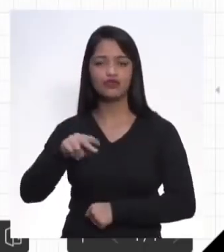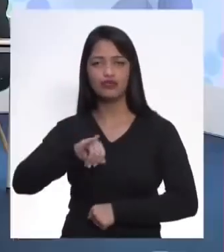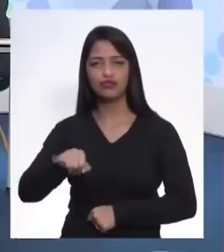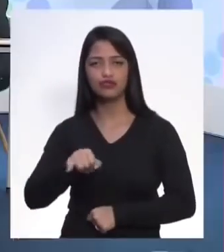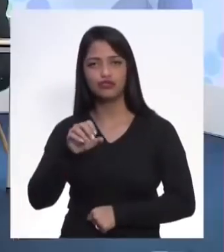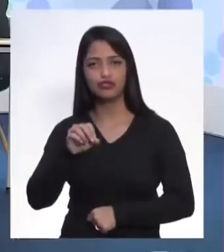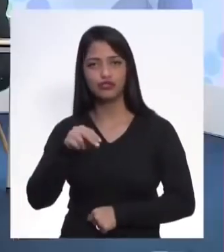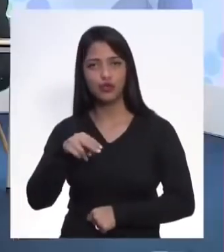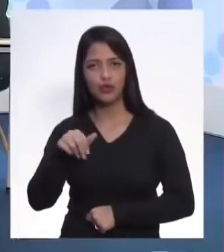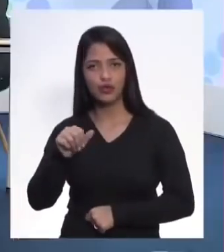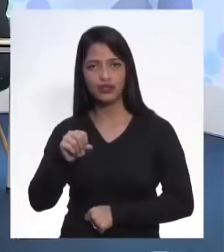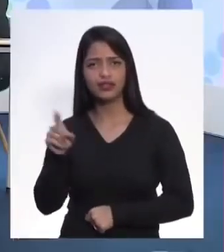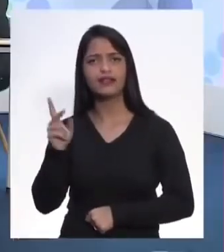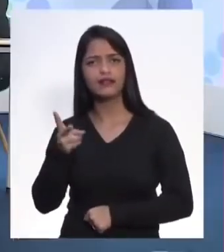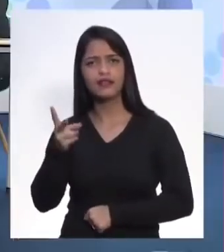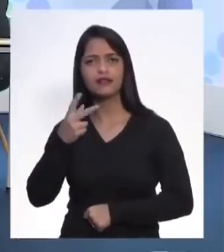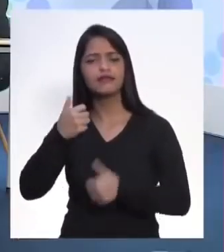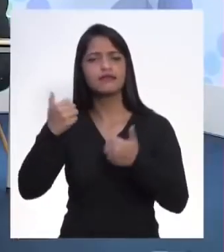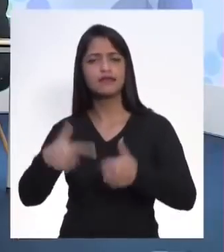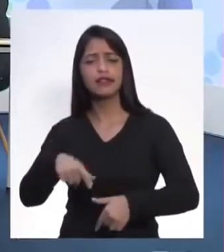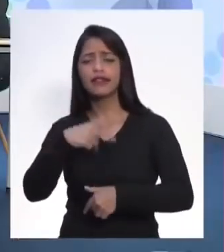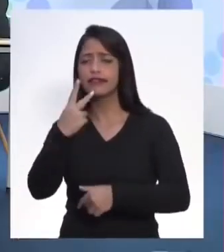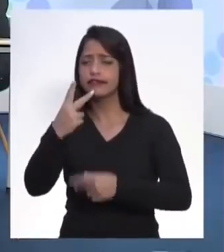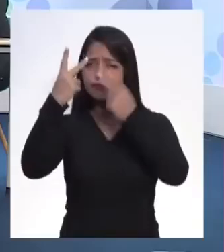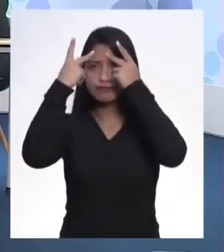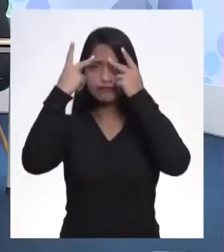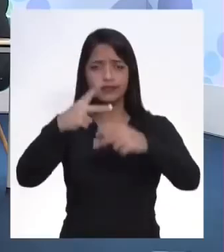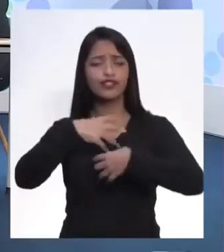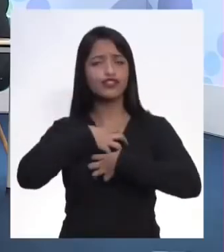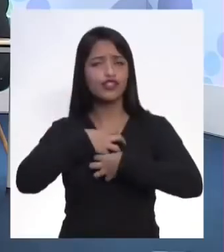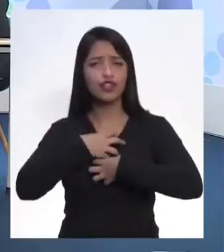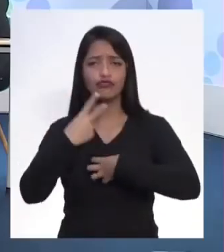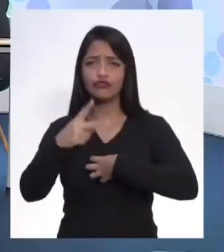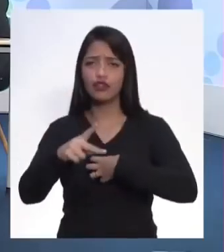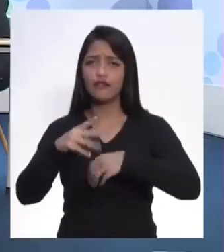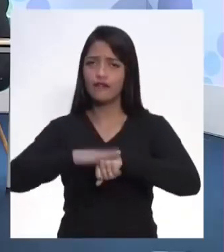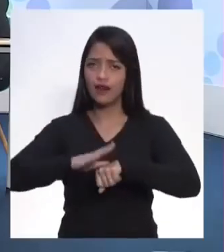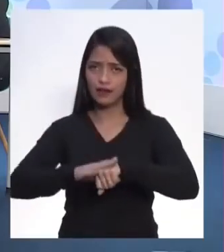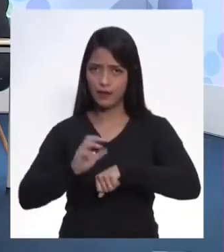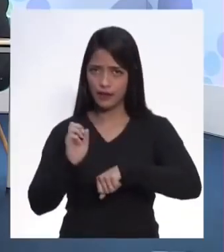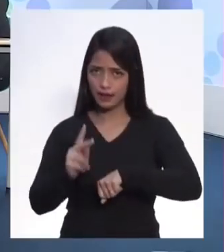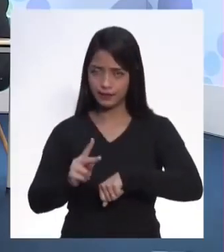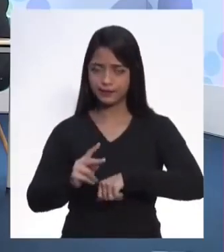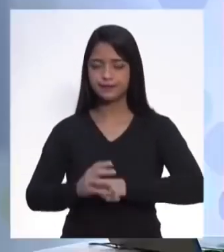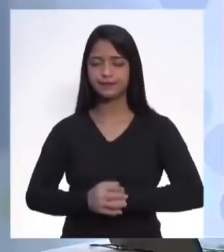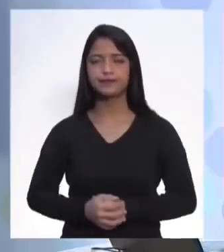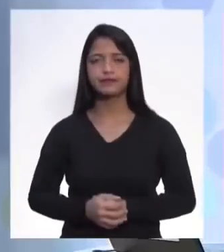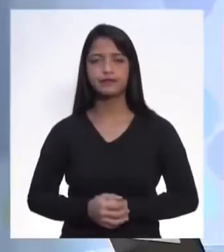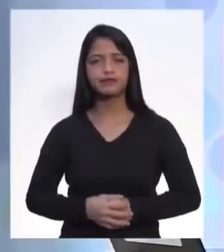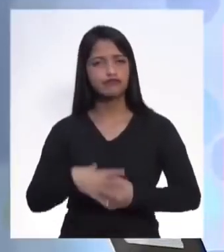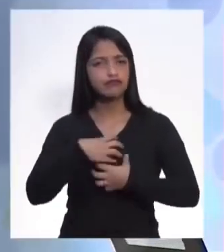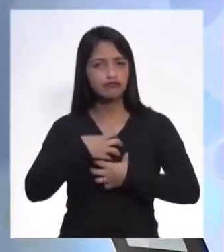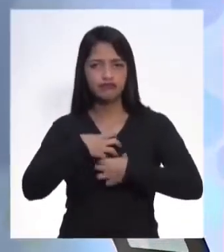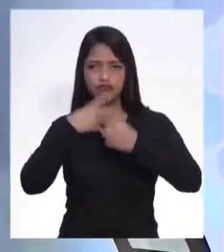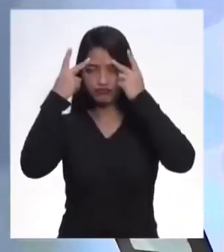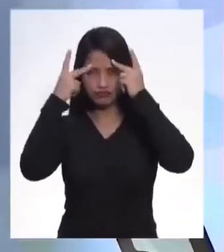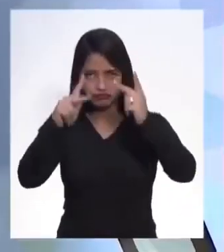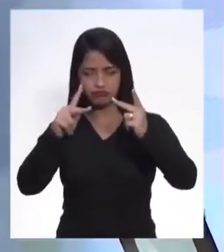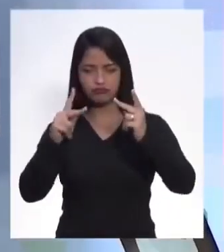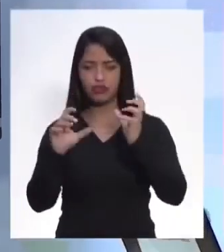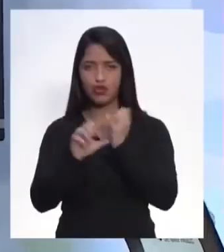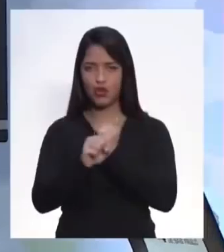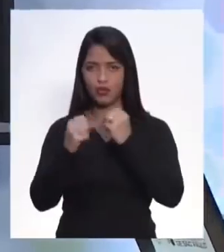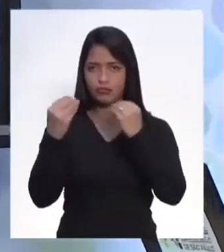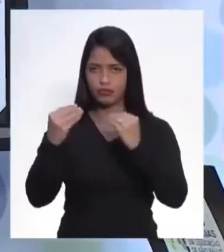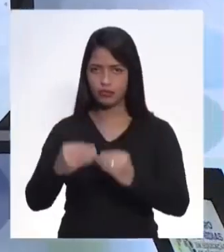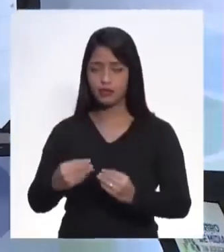uma coisa aqui e tal, mas na realidade o que acontece? Você se adapta ao seu meio, né? A sua forma de fazer, tudo bem? O que não